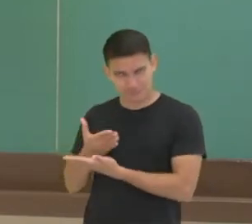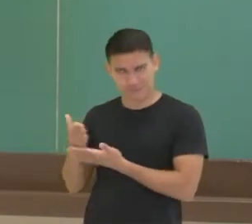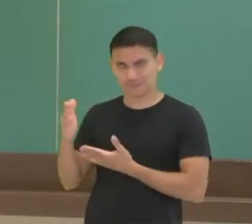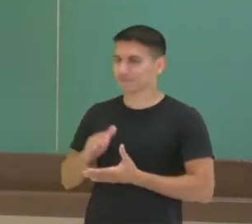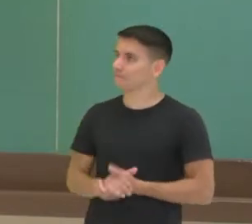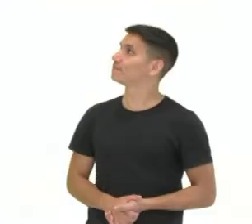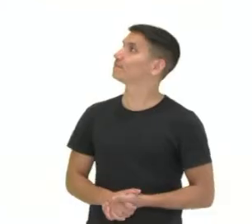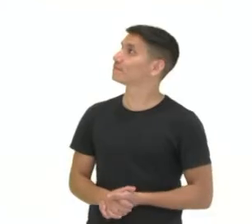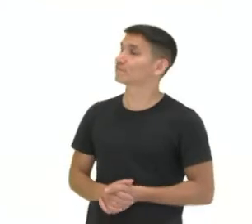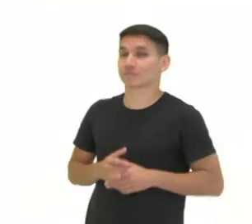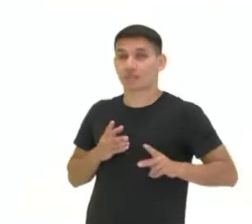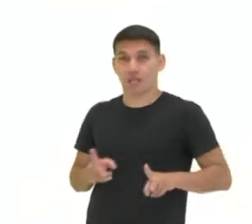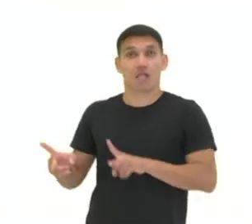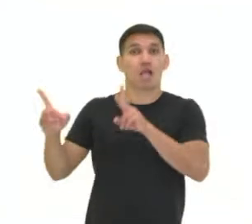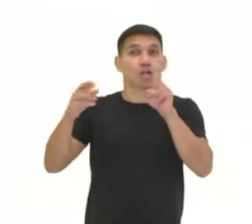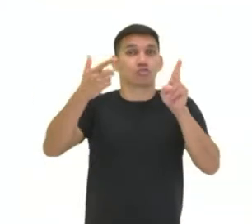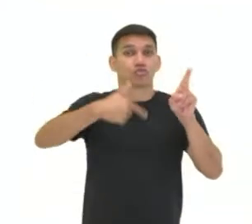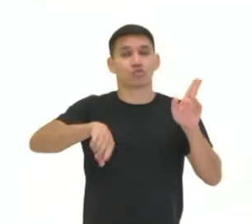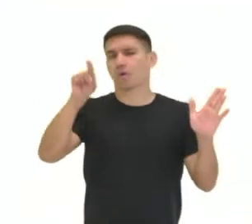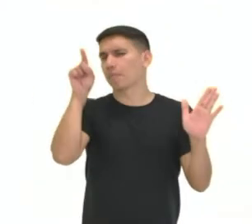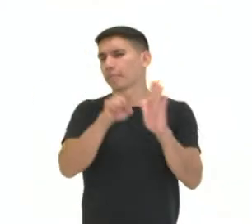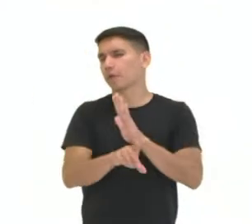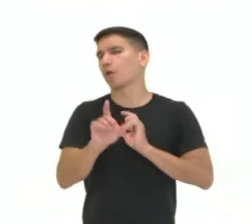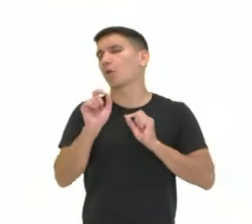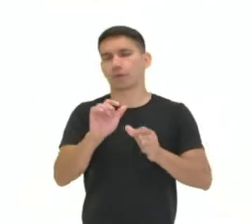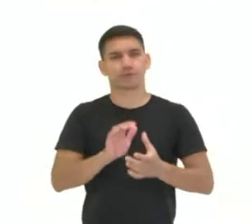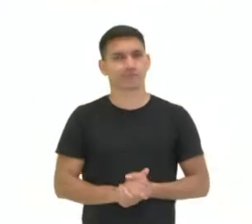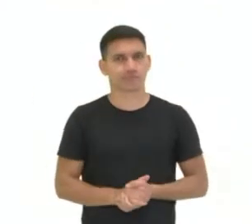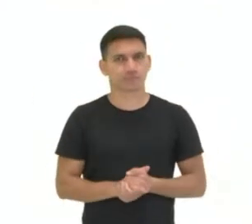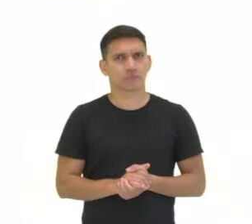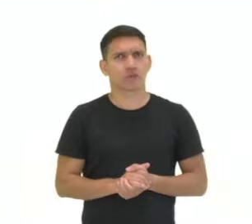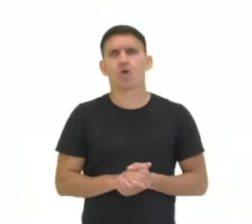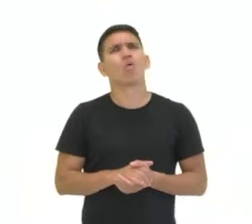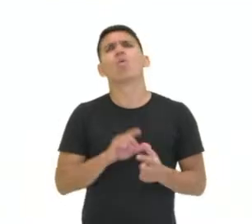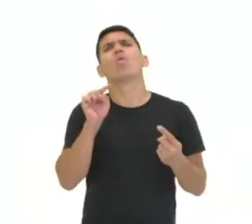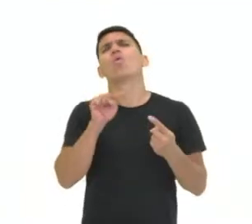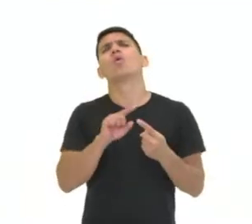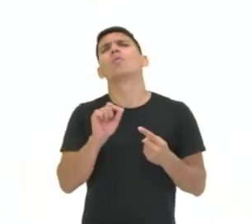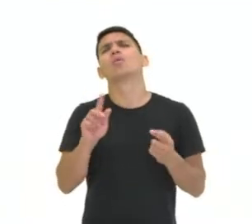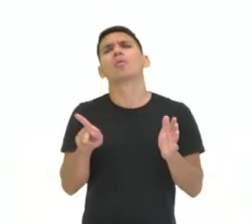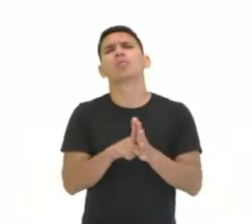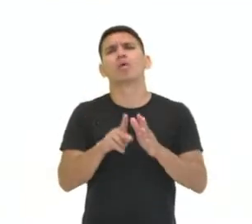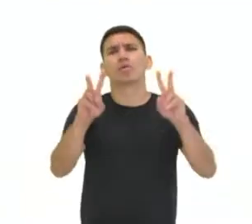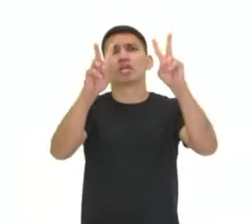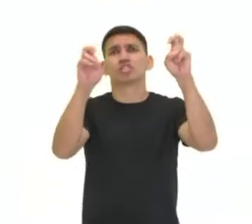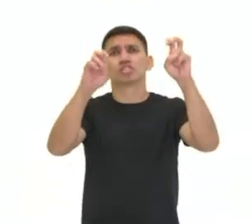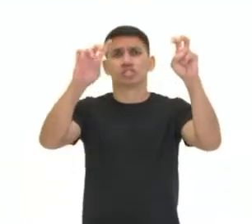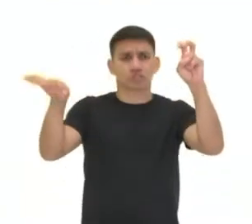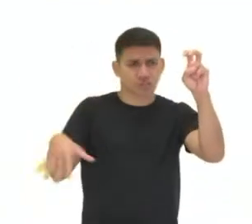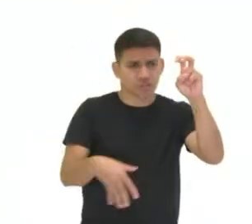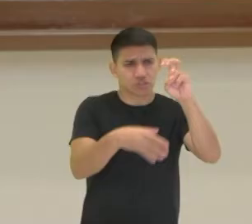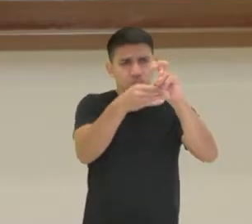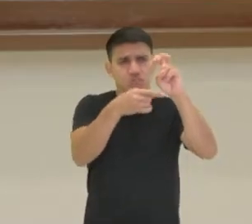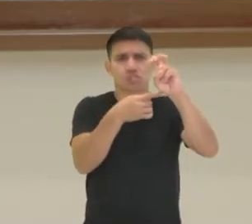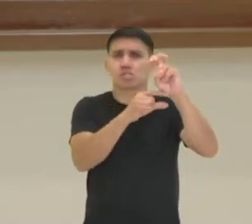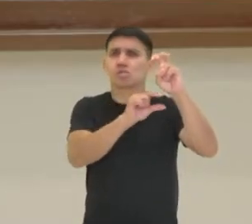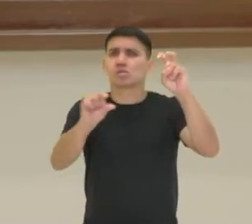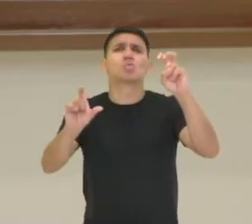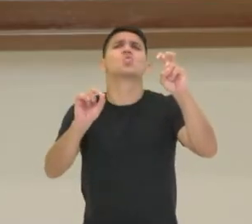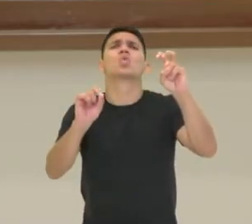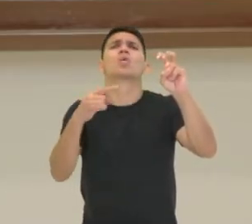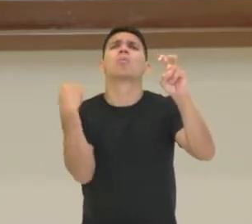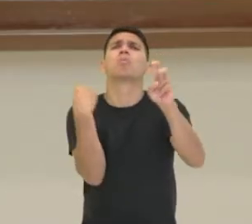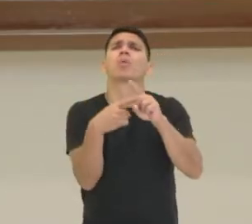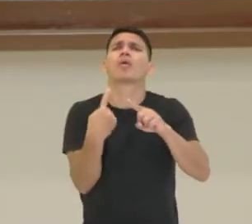Então, trouxe o fragmento novamente e a pergunta é: qual a função do subtítulo em relação ao título? Então, vocês vão fazer um